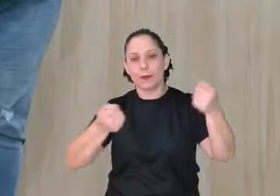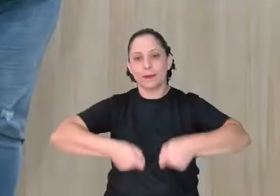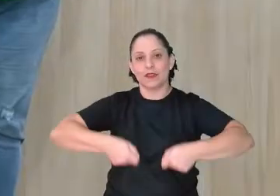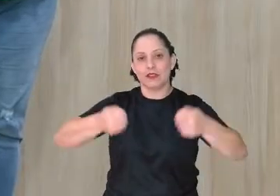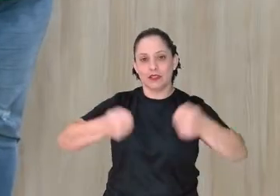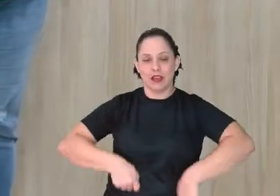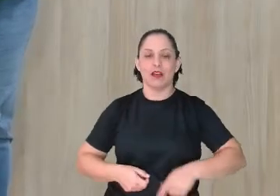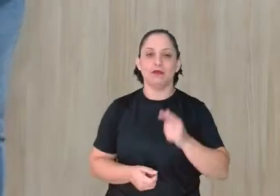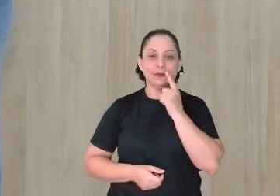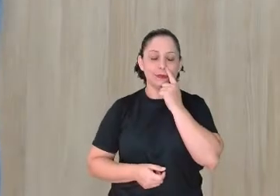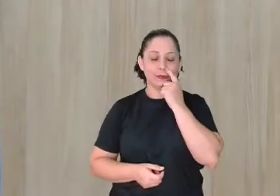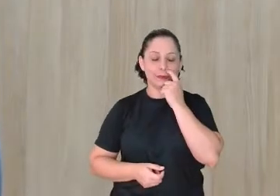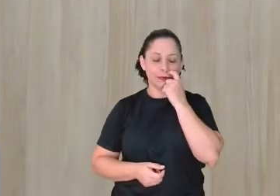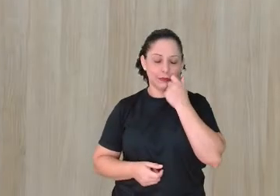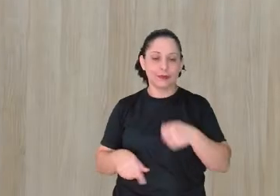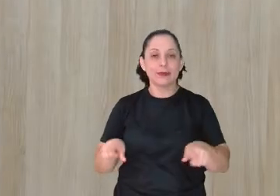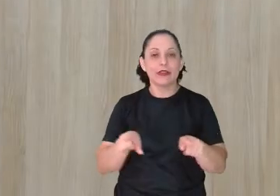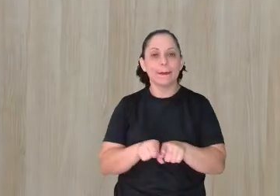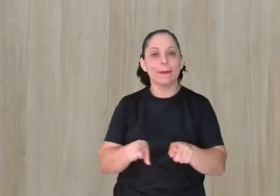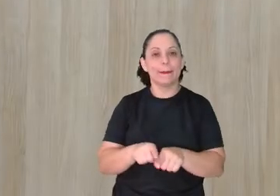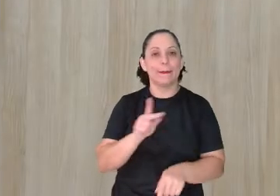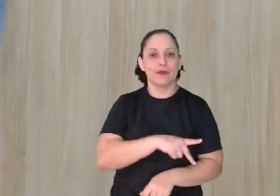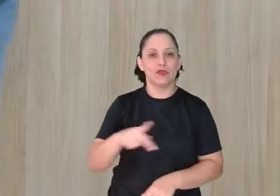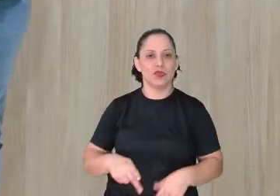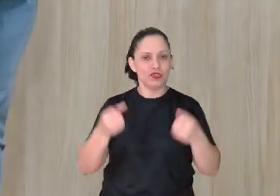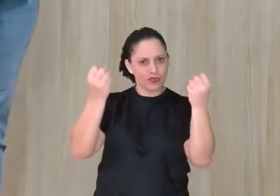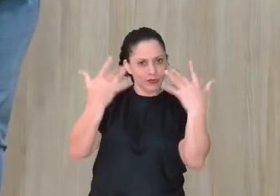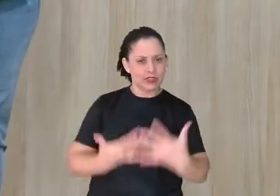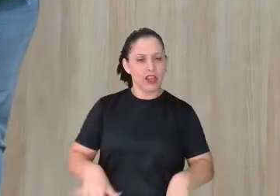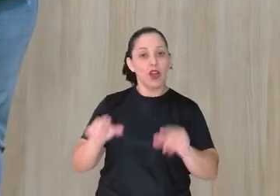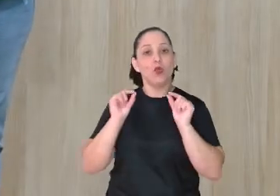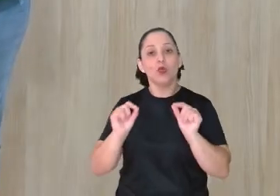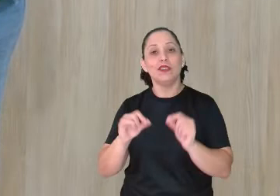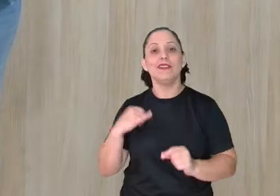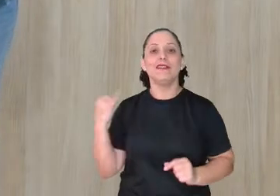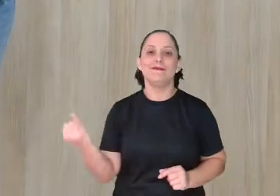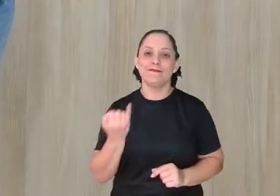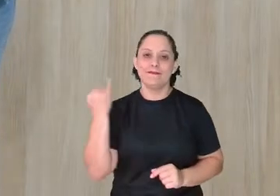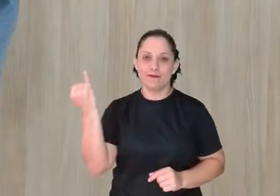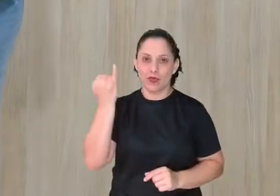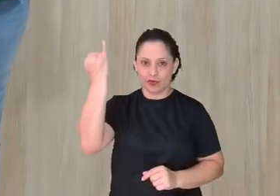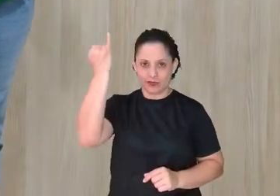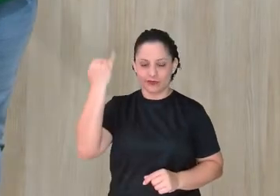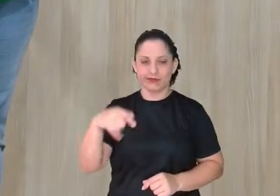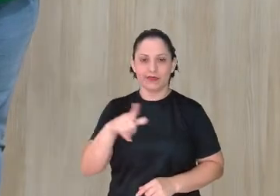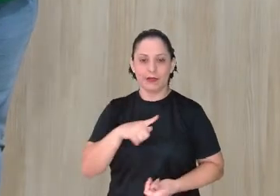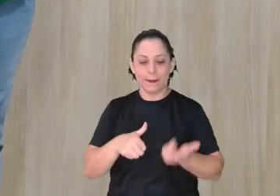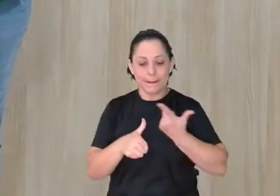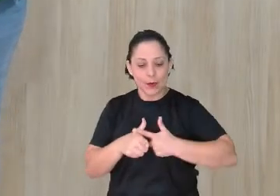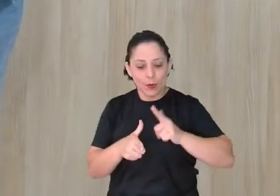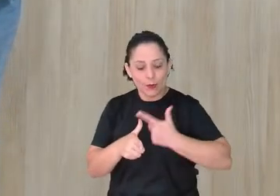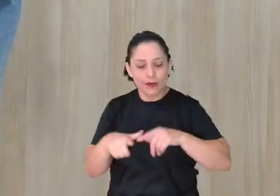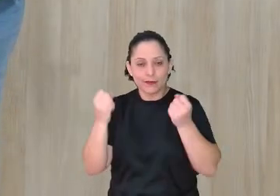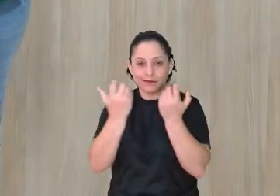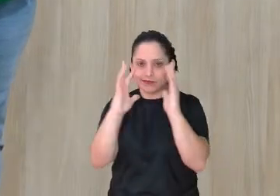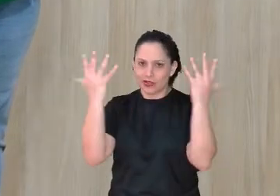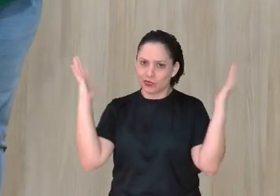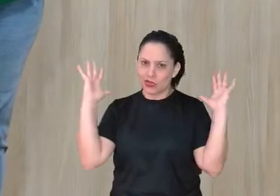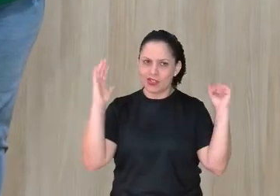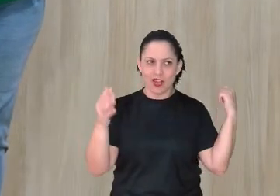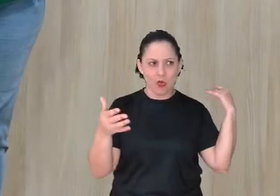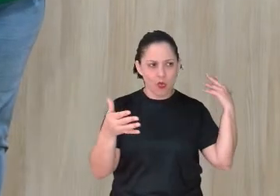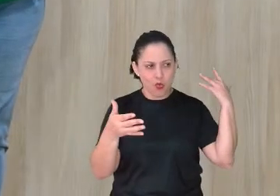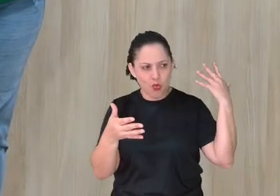professora Vanessa falou uma coisa interessante ali, né? Ela falou que a gente está vendo essa crise ambiental de uns anos para cá, né? Uma coisa